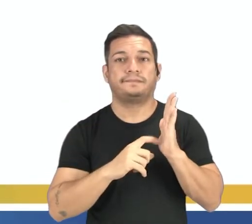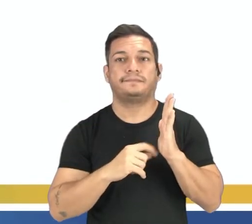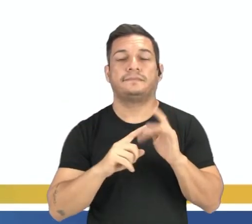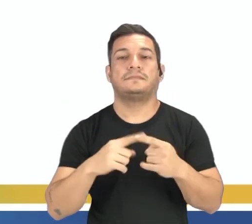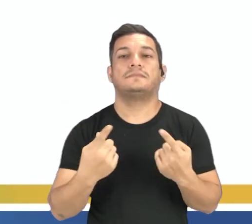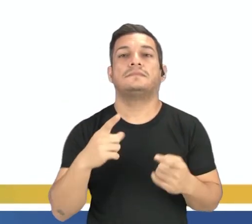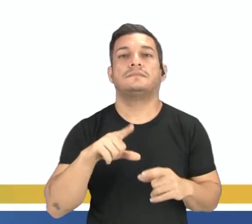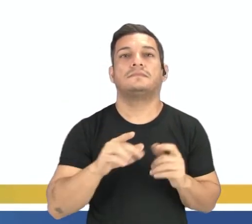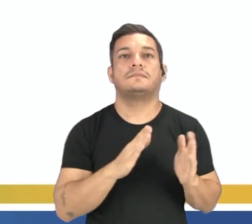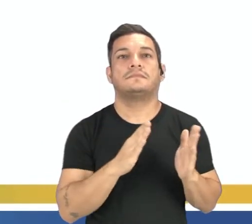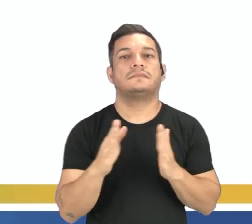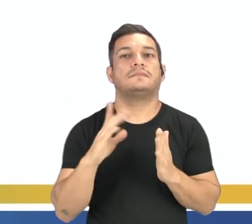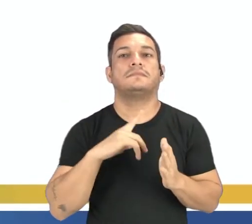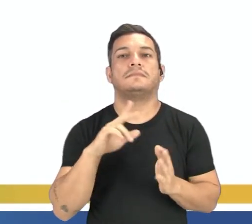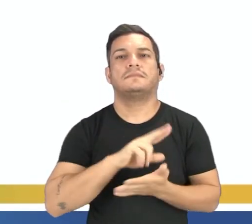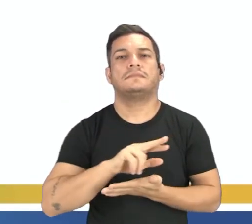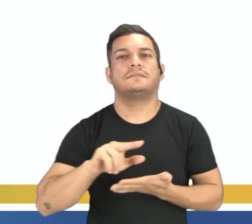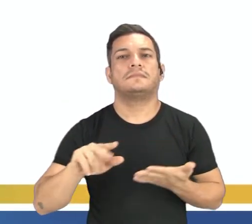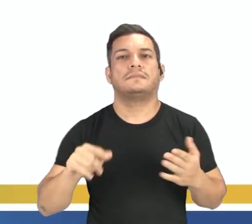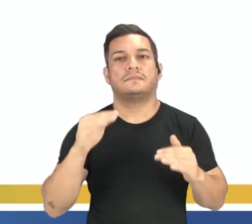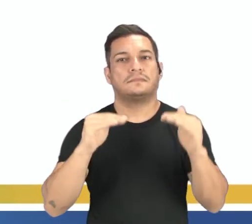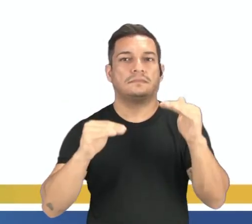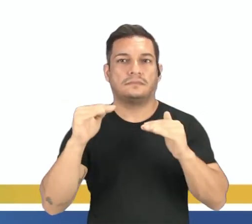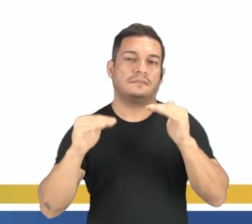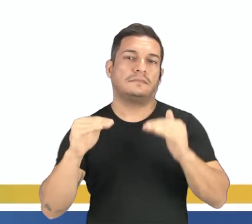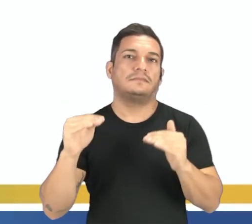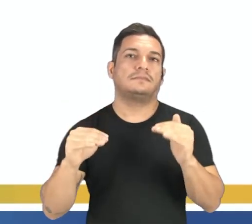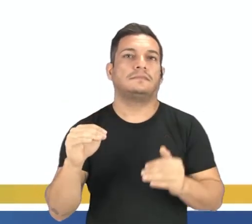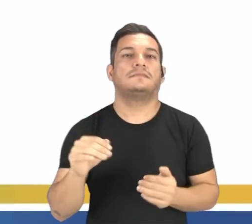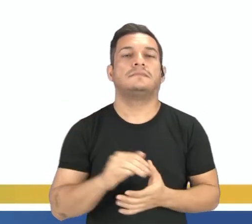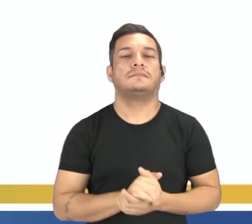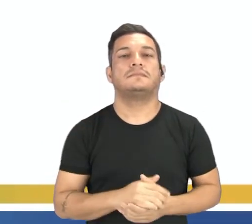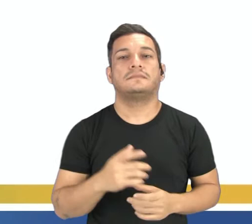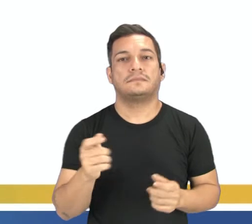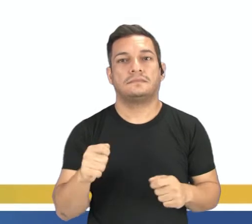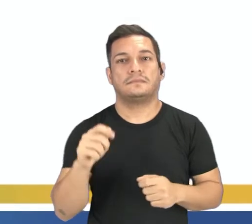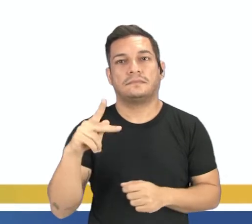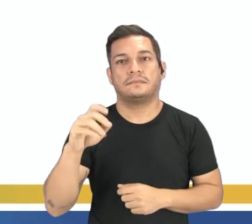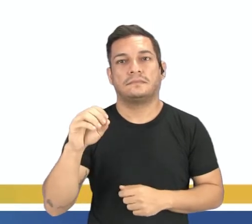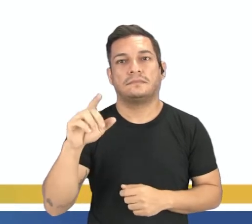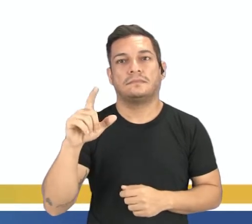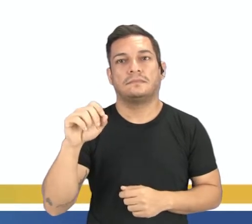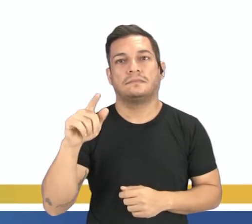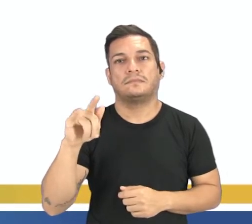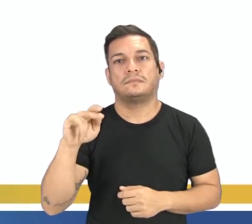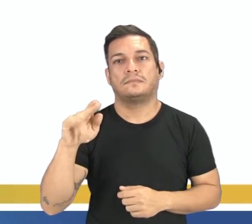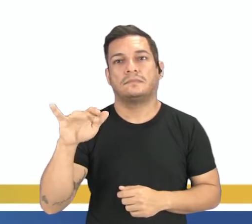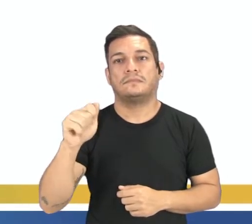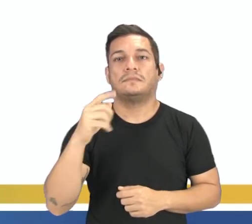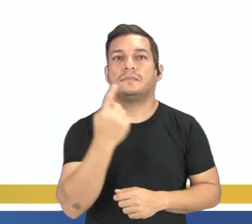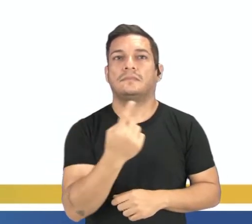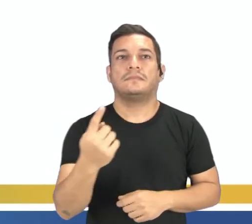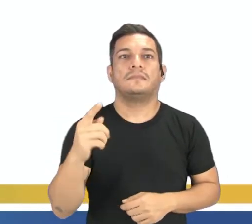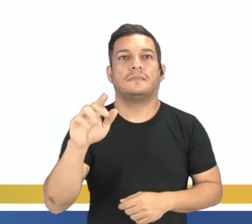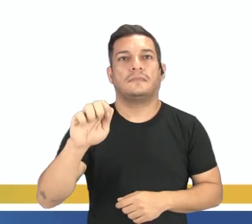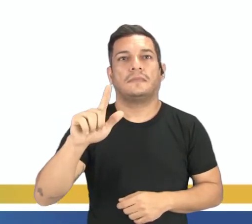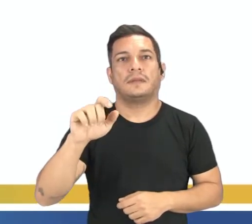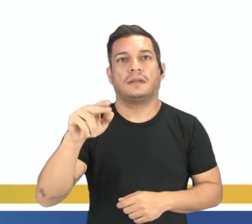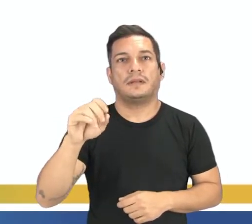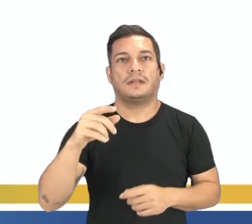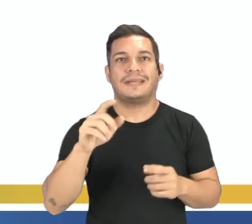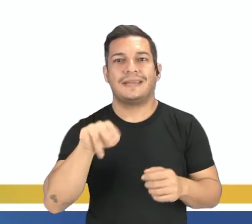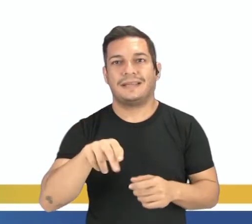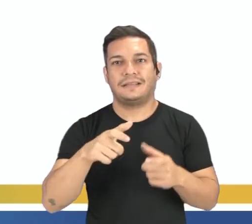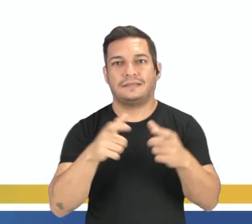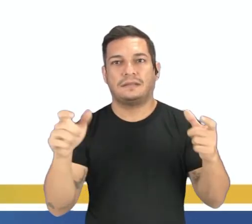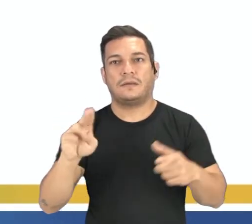dentro dessa faixa tem várias variações. E a pologenia é o seguinte, cada alelozinho desse, ou Nzão,